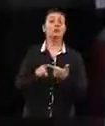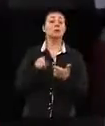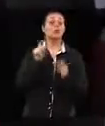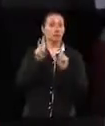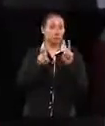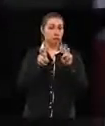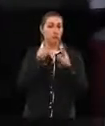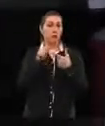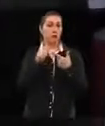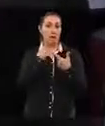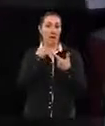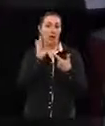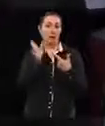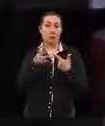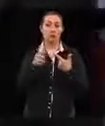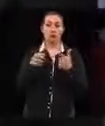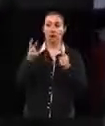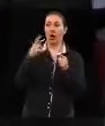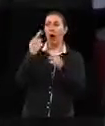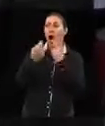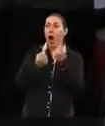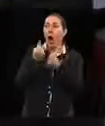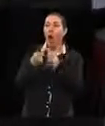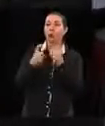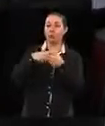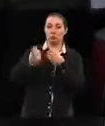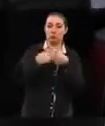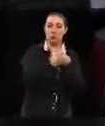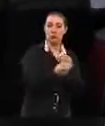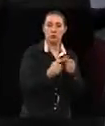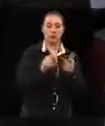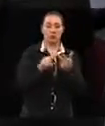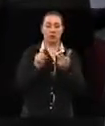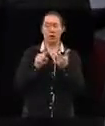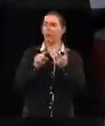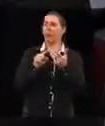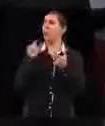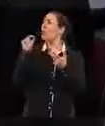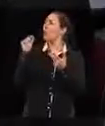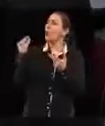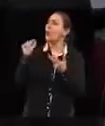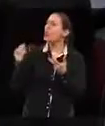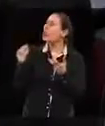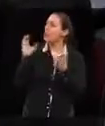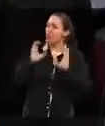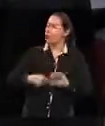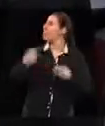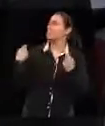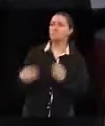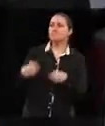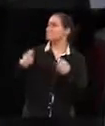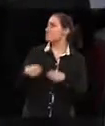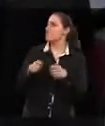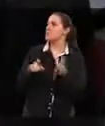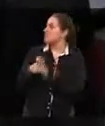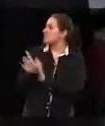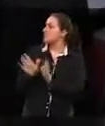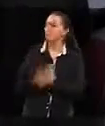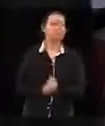organismo. A gente falou também agora de algumas restrições, mas do que o nosso organismo não